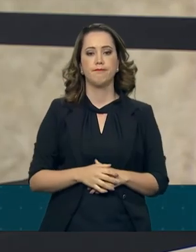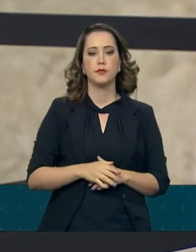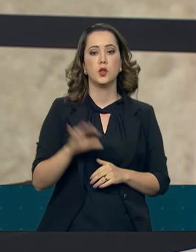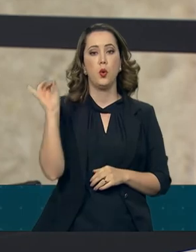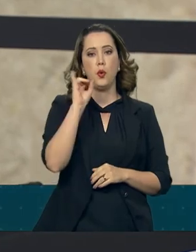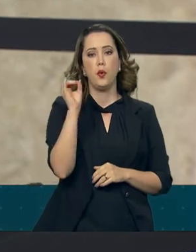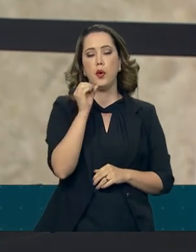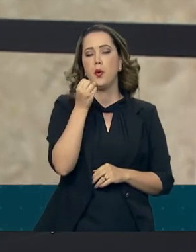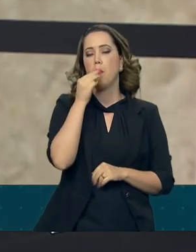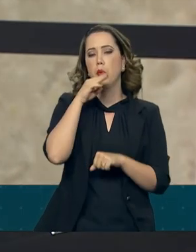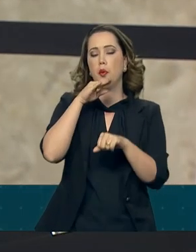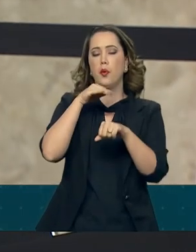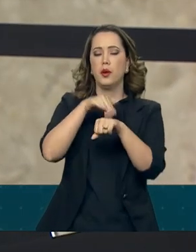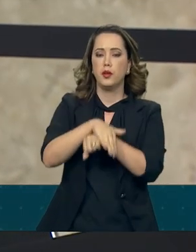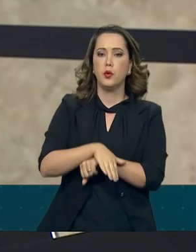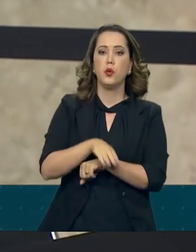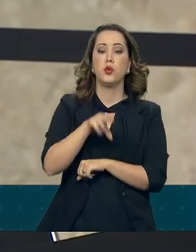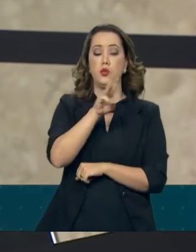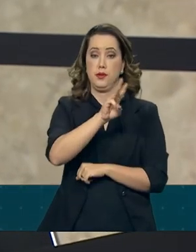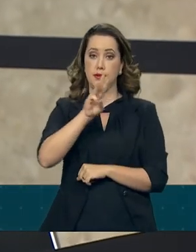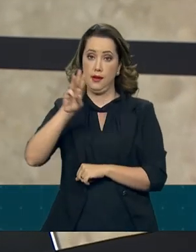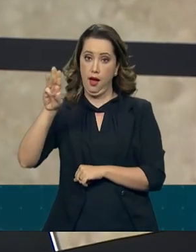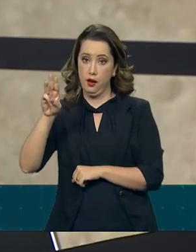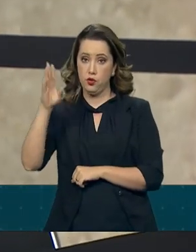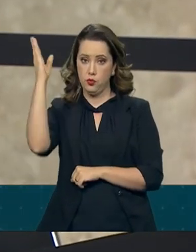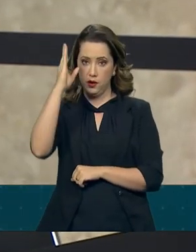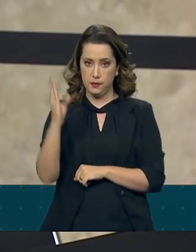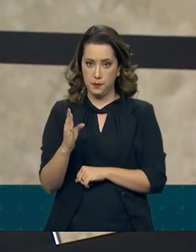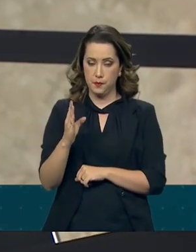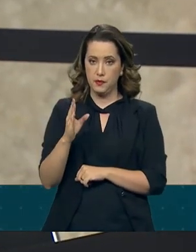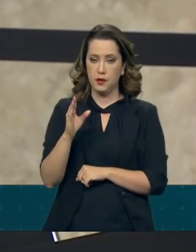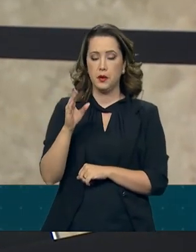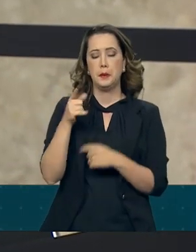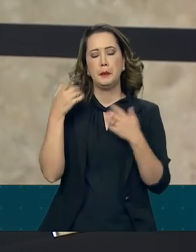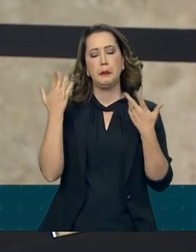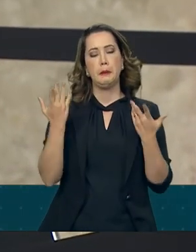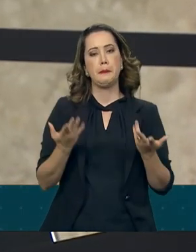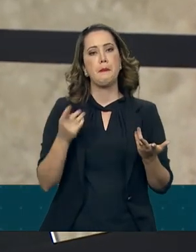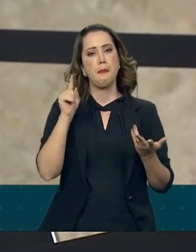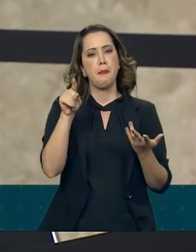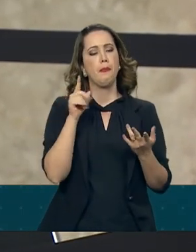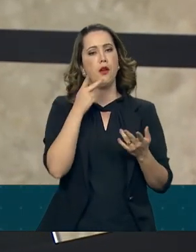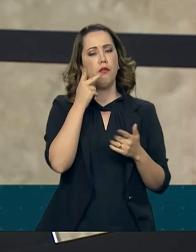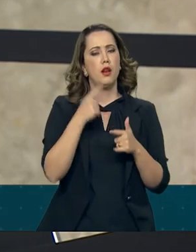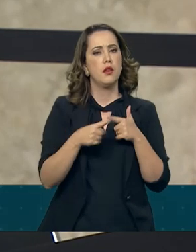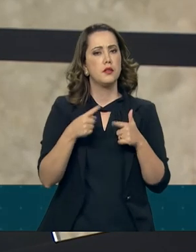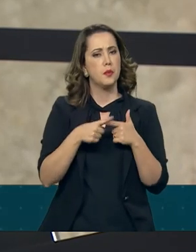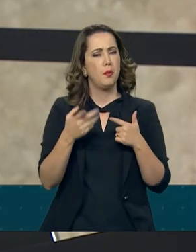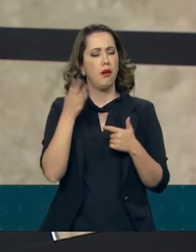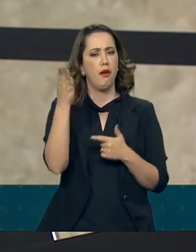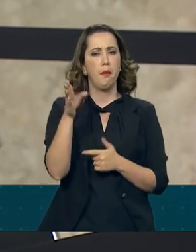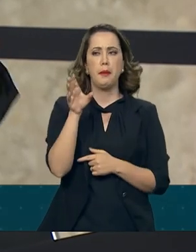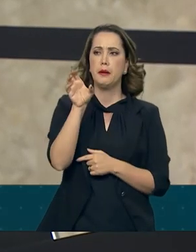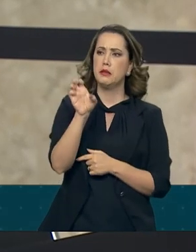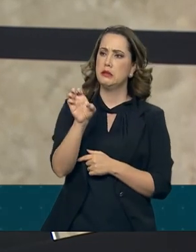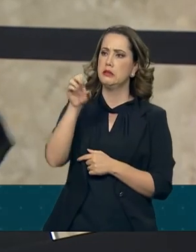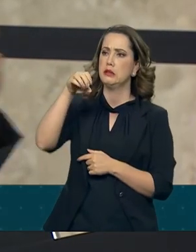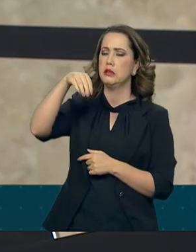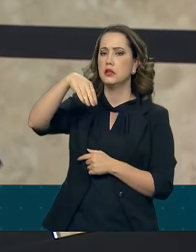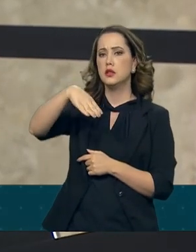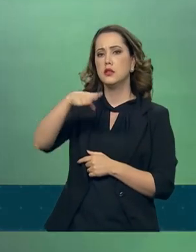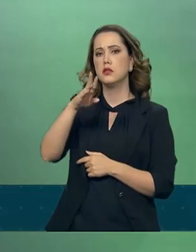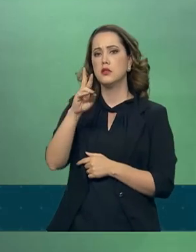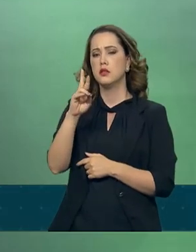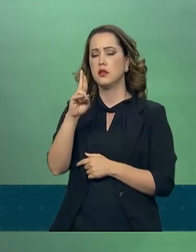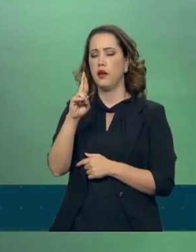agência brasil o pedro tudo bem é sobre essa questão do da embratur lançou se candidato